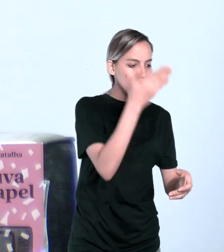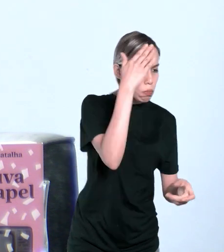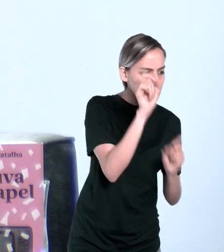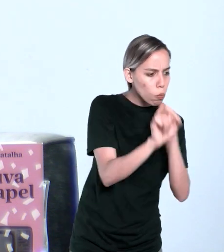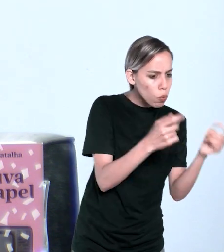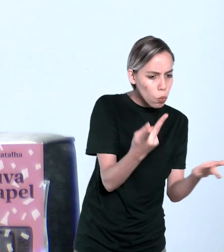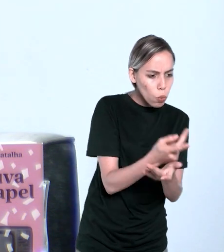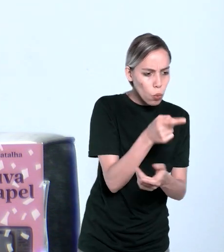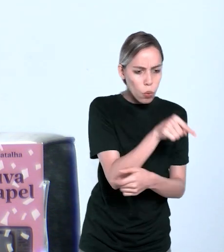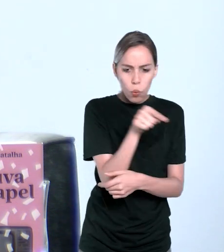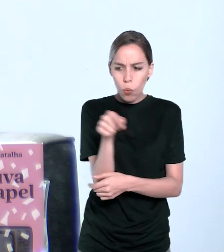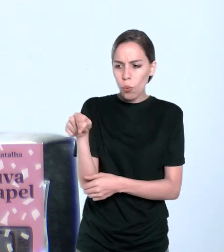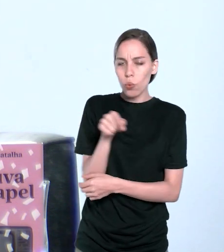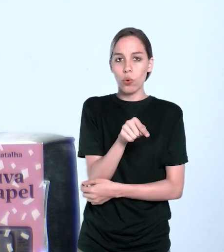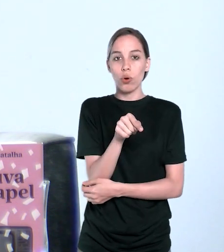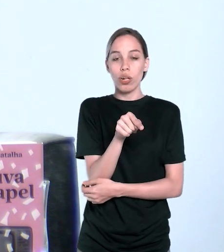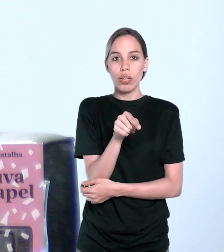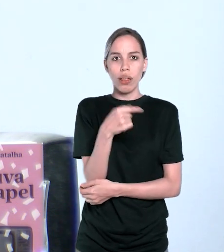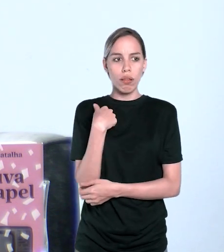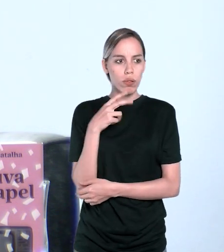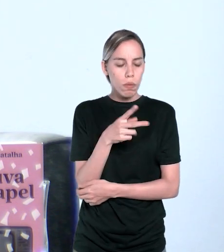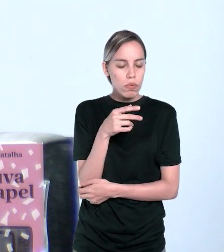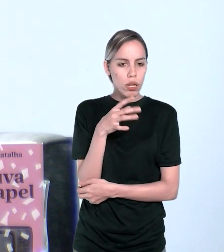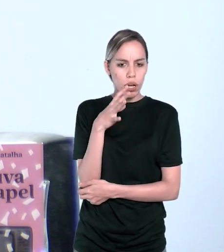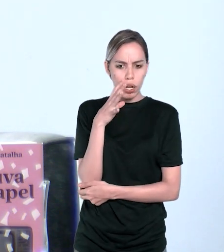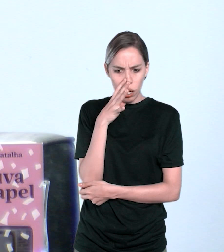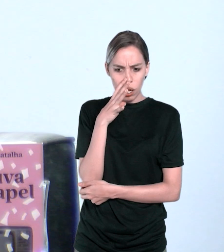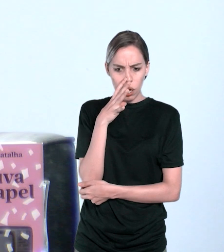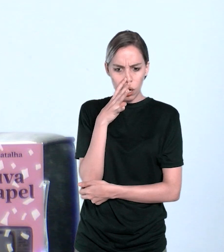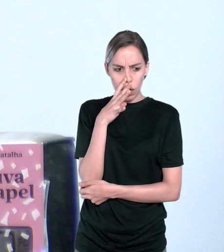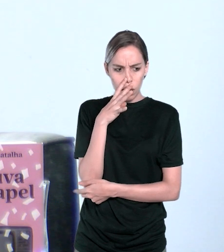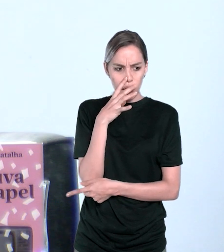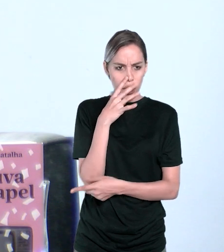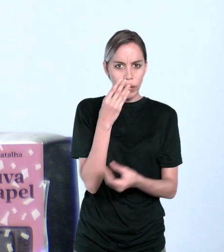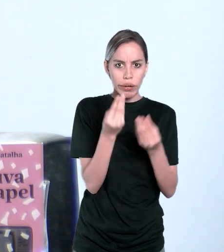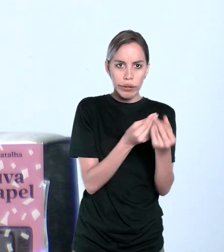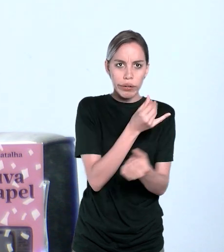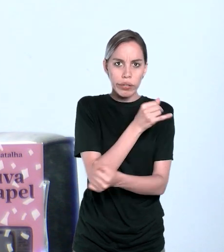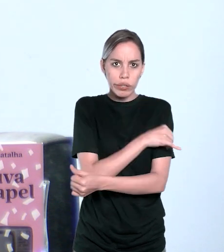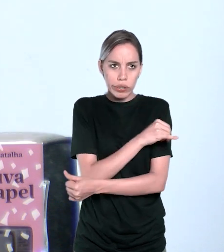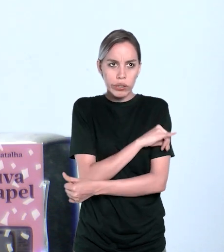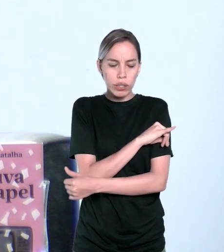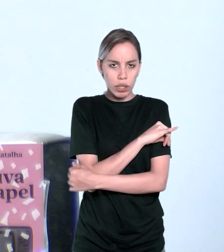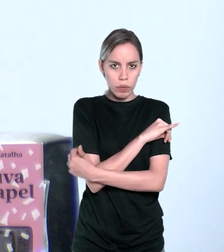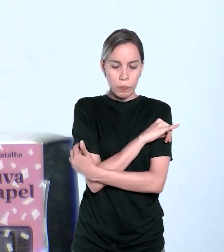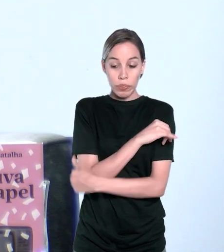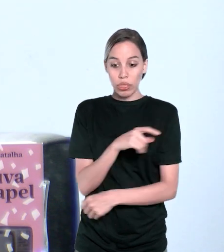me impressionou essas figuras das redações do Rio de Janeiro, e a gente está falando dos anos